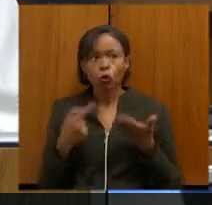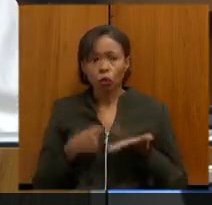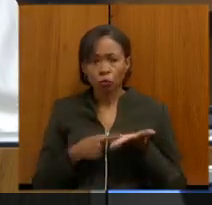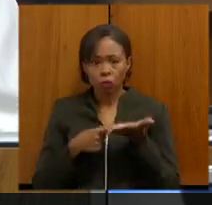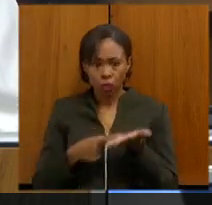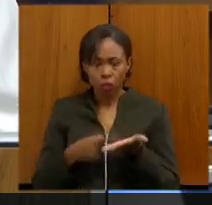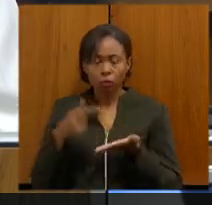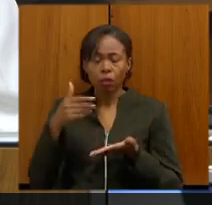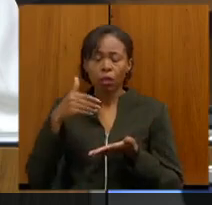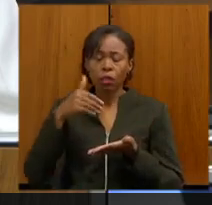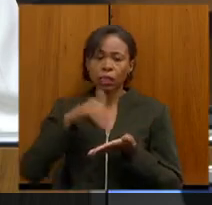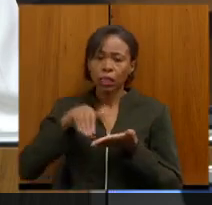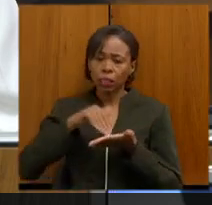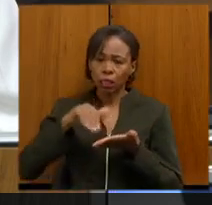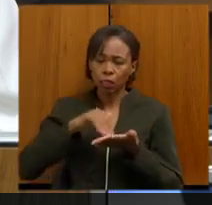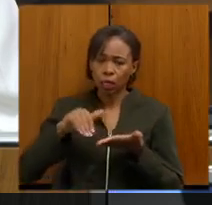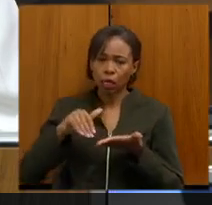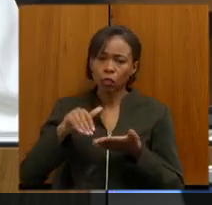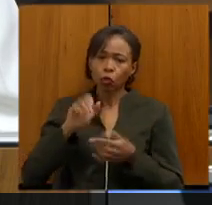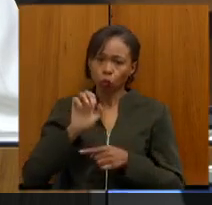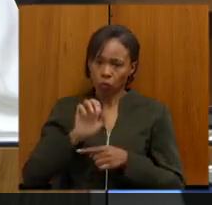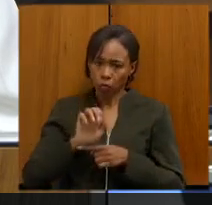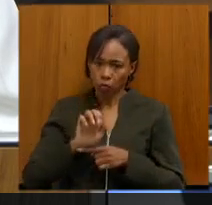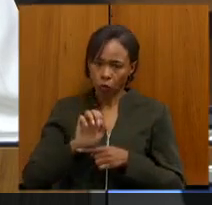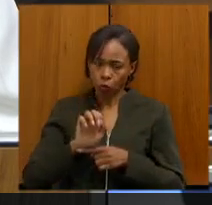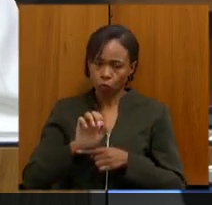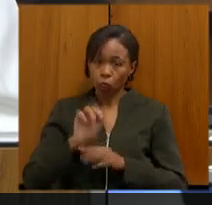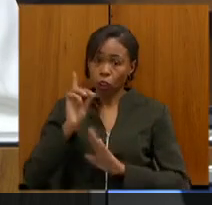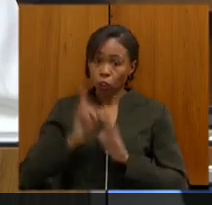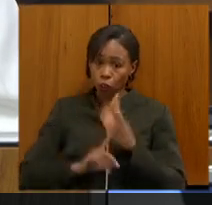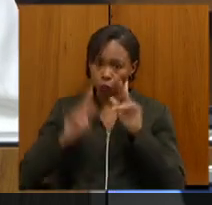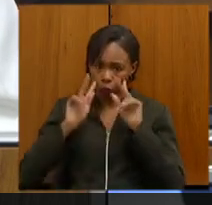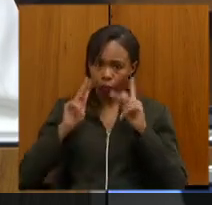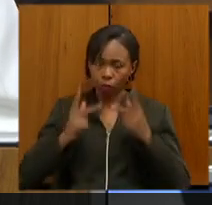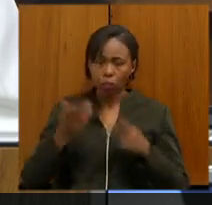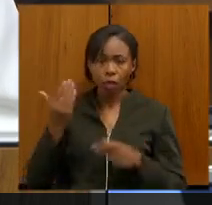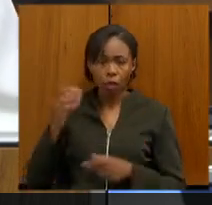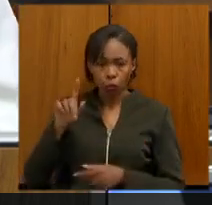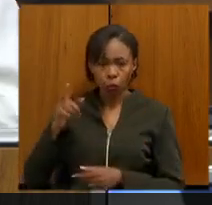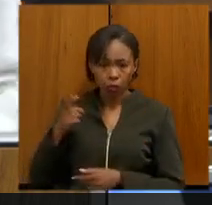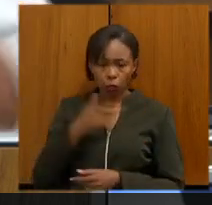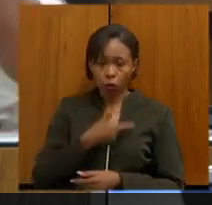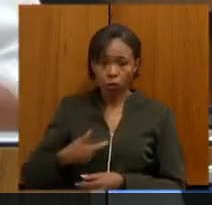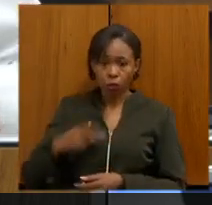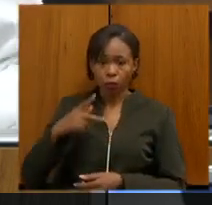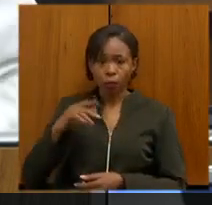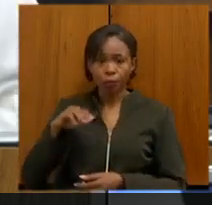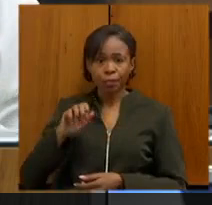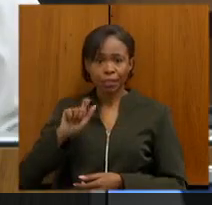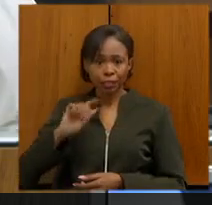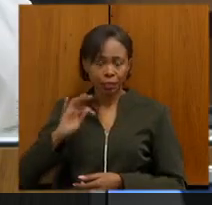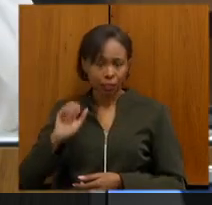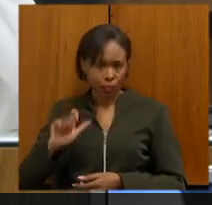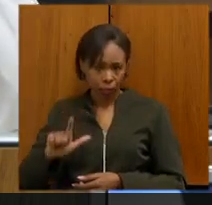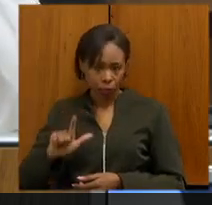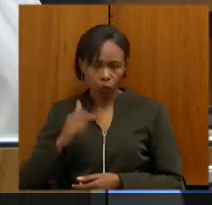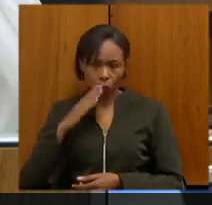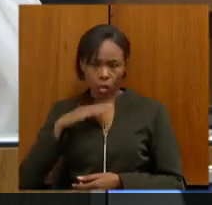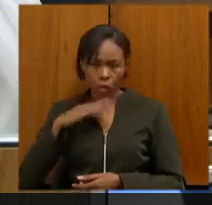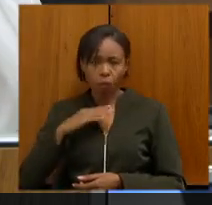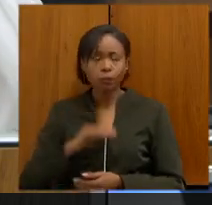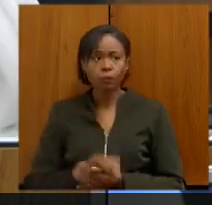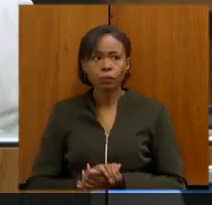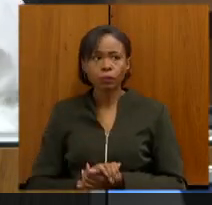de estado de direitos humanos participação social e cidadania pelo ganhador Pimentel nós queira mediatamente a mesa de